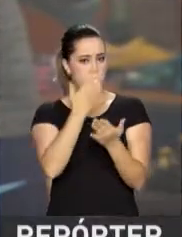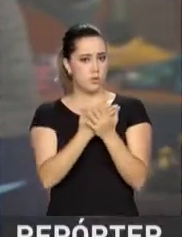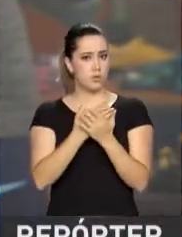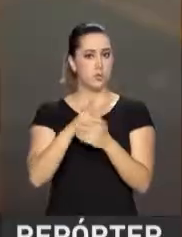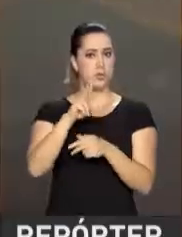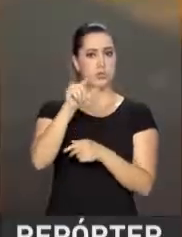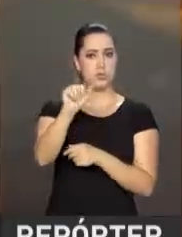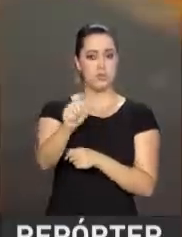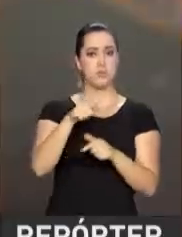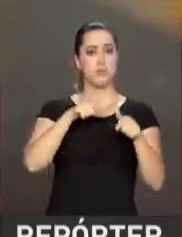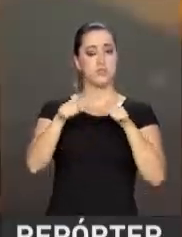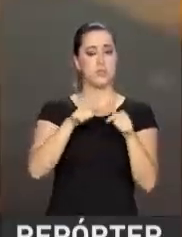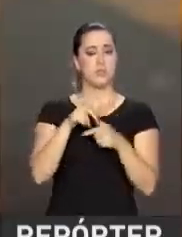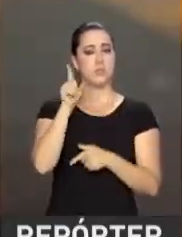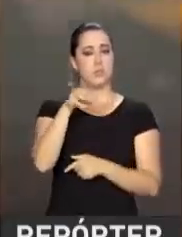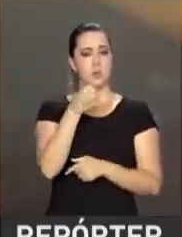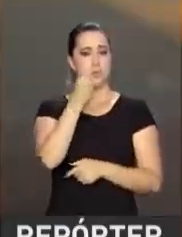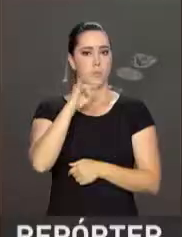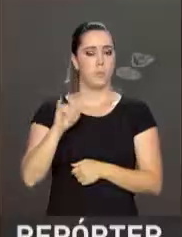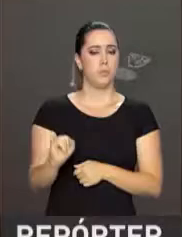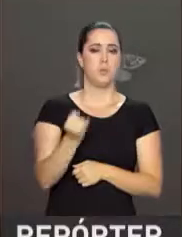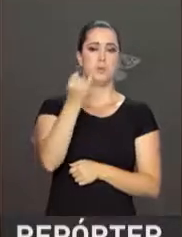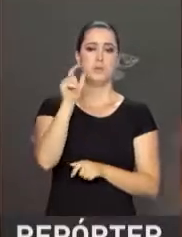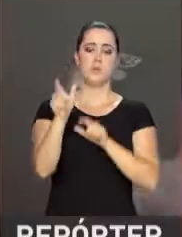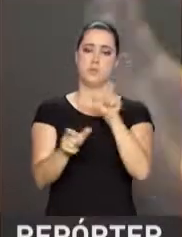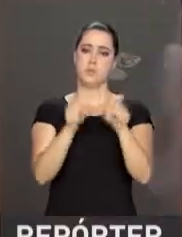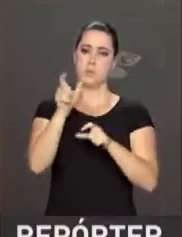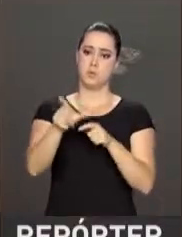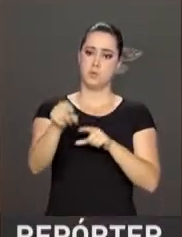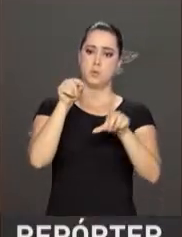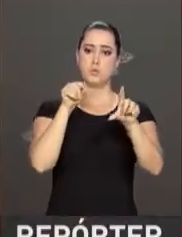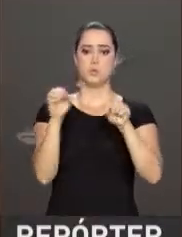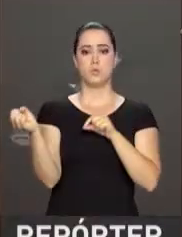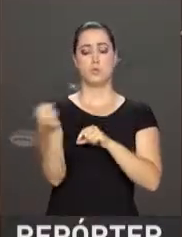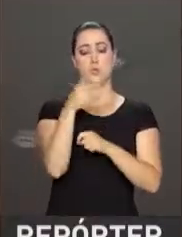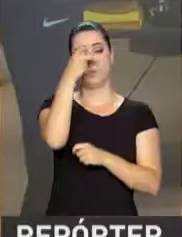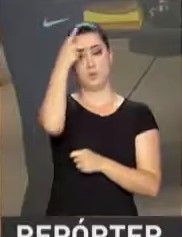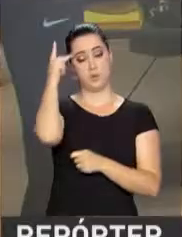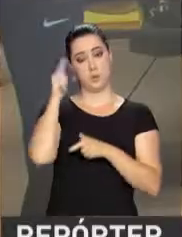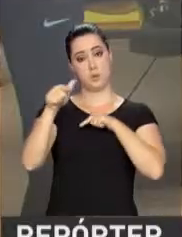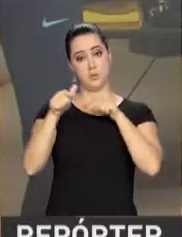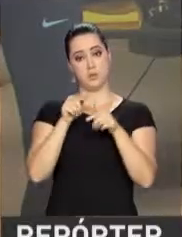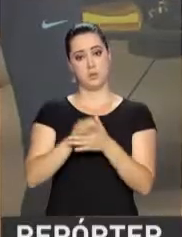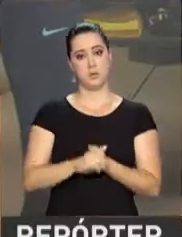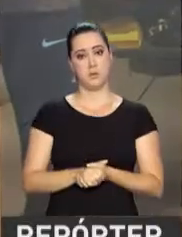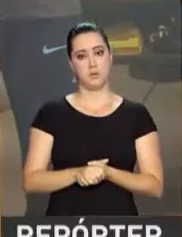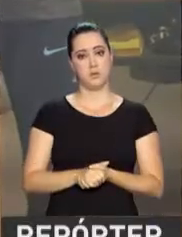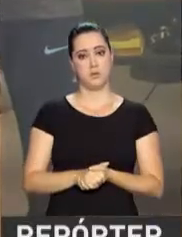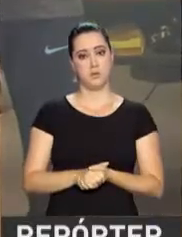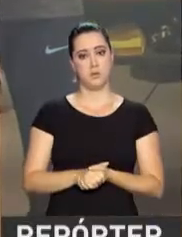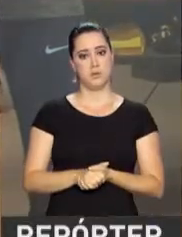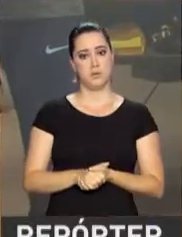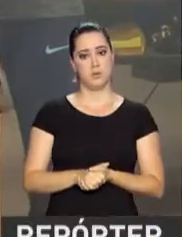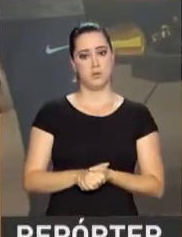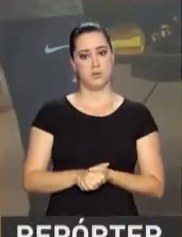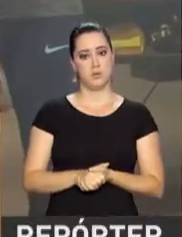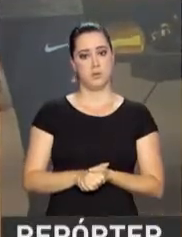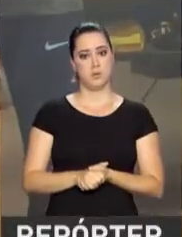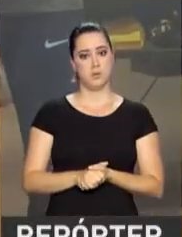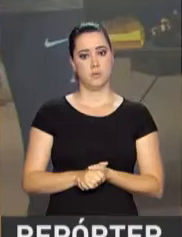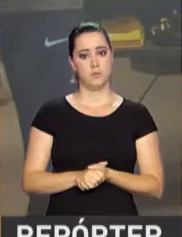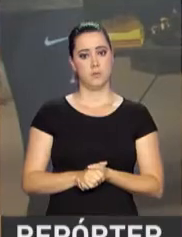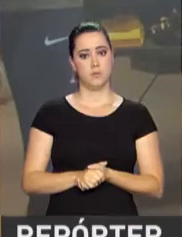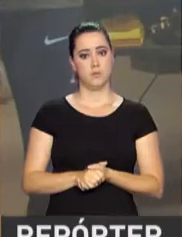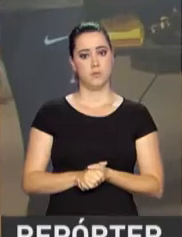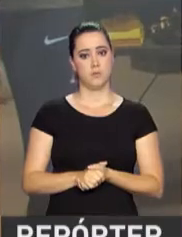vagas de fim de ano só uma boa oportunidade para selecionar novos talentos que o show mesmo cheio de lixão né é